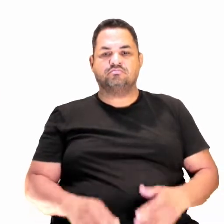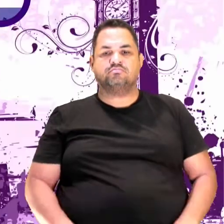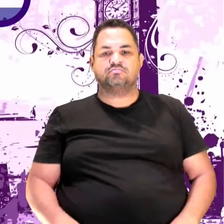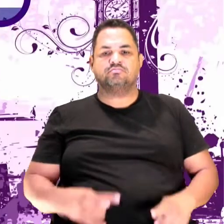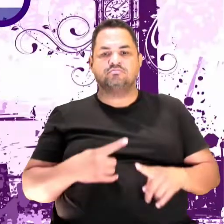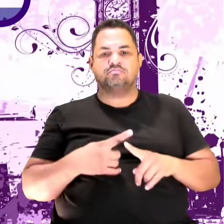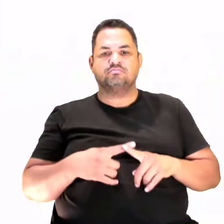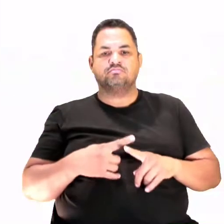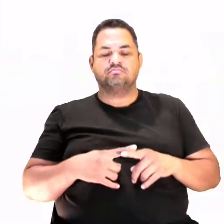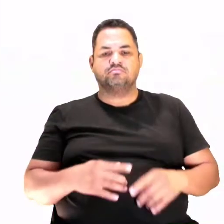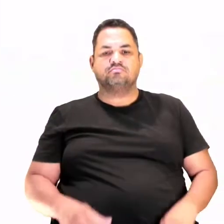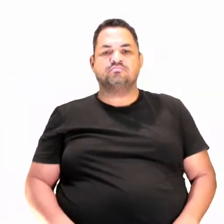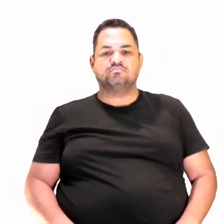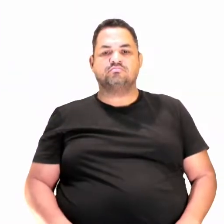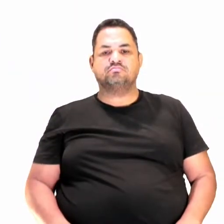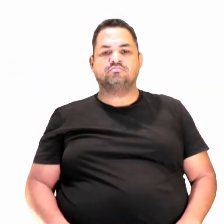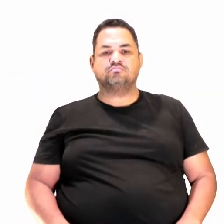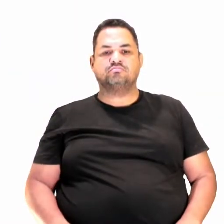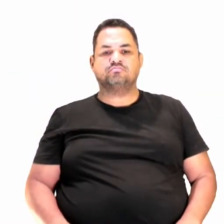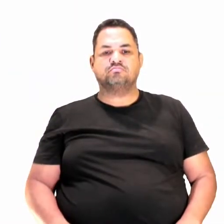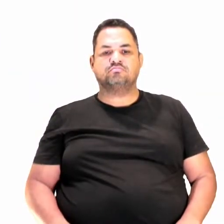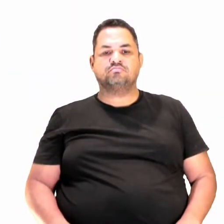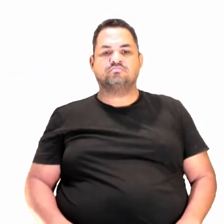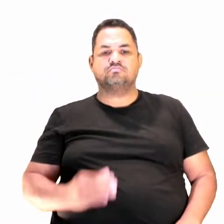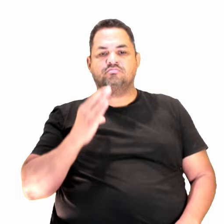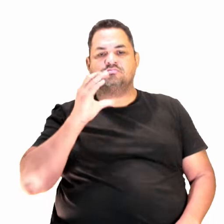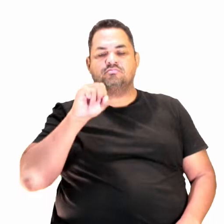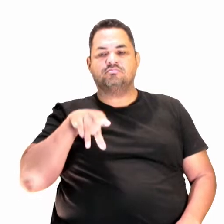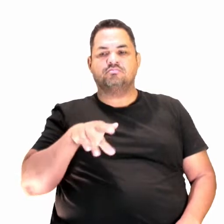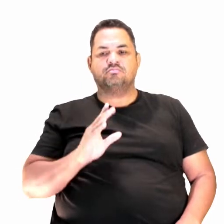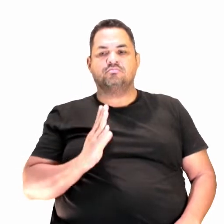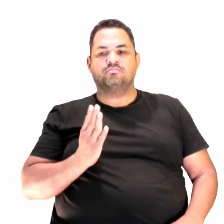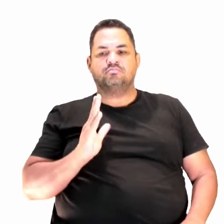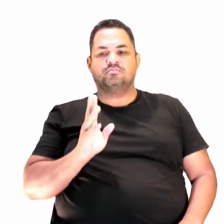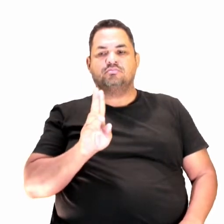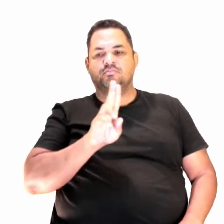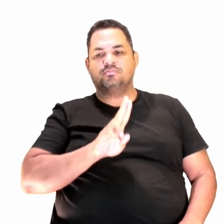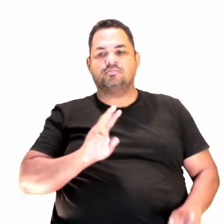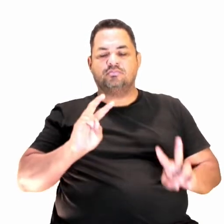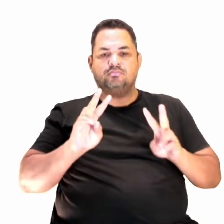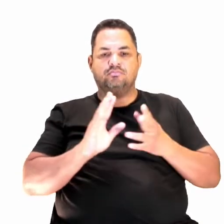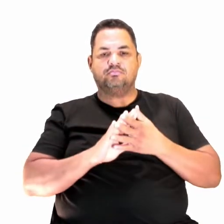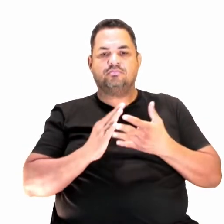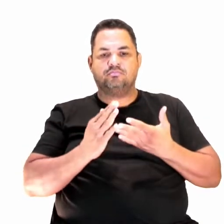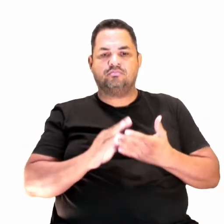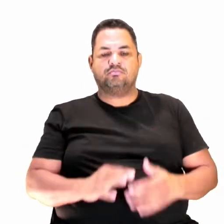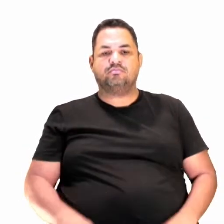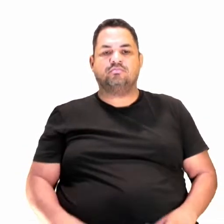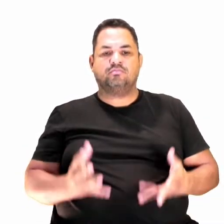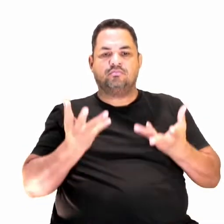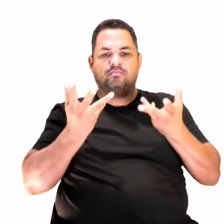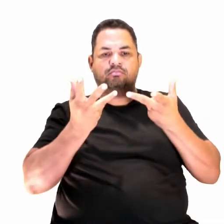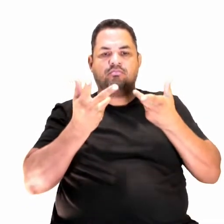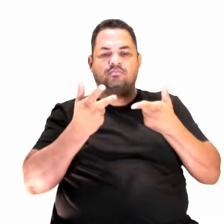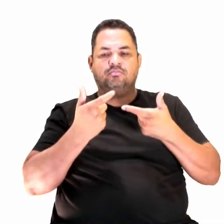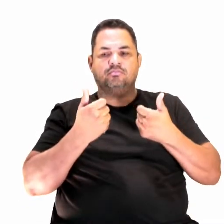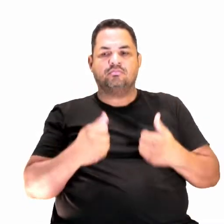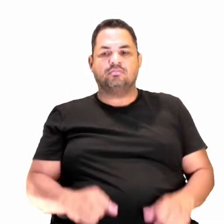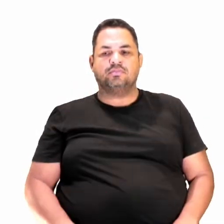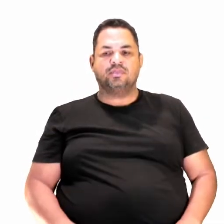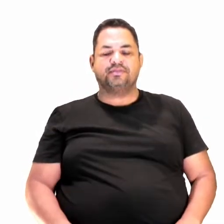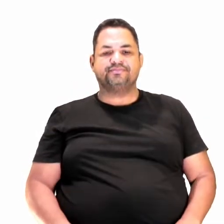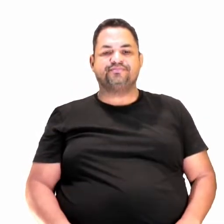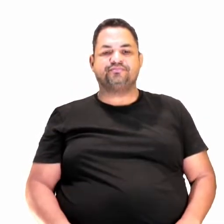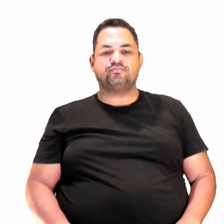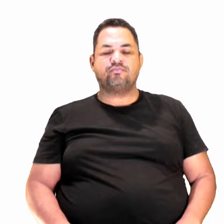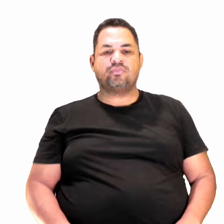Porque o can vocês já estudaram comigo, só que no sentido de possibilidade, ou de habilidade, na verdade, sorry.